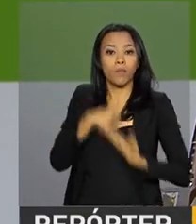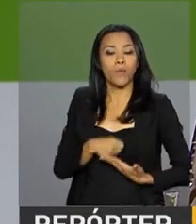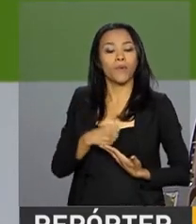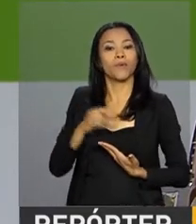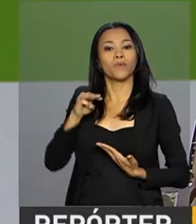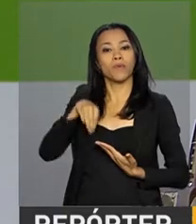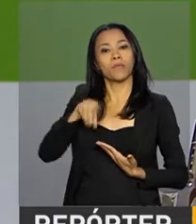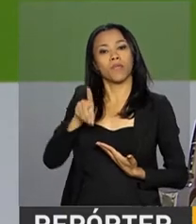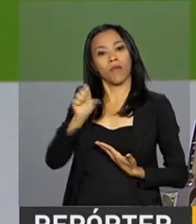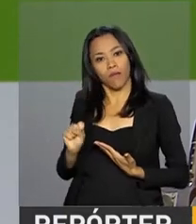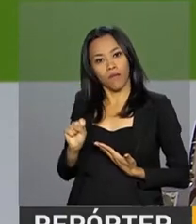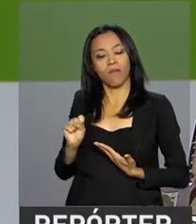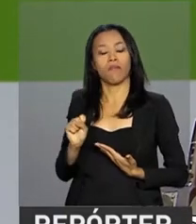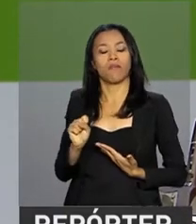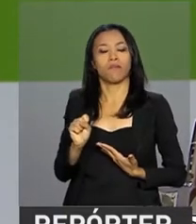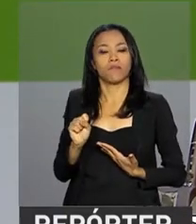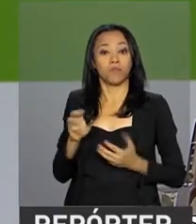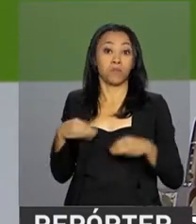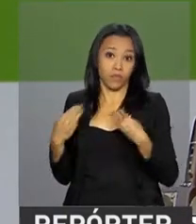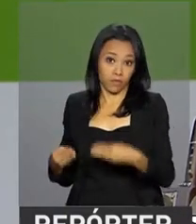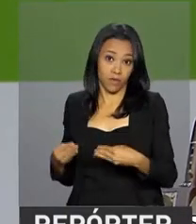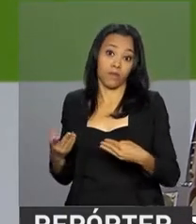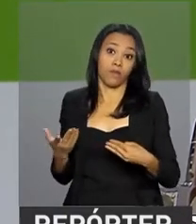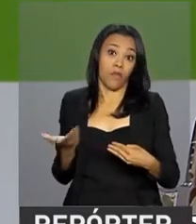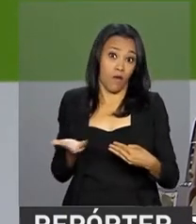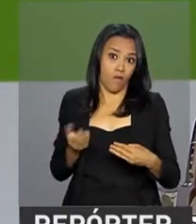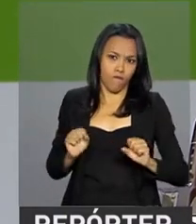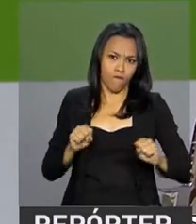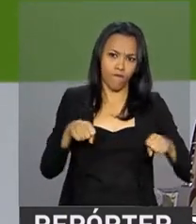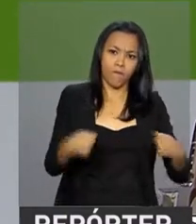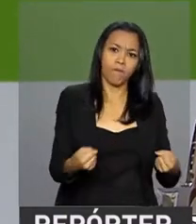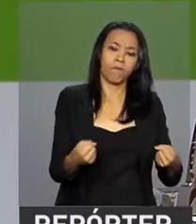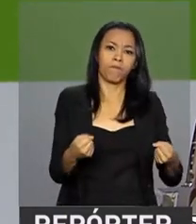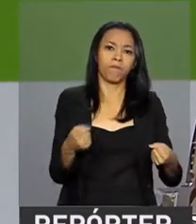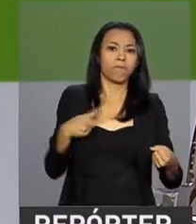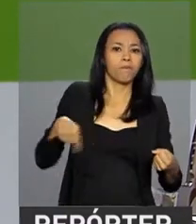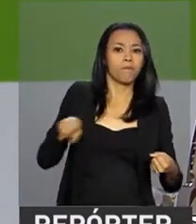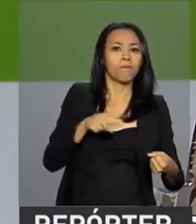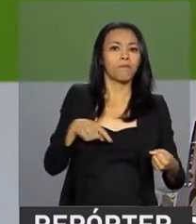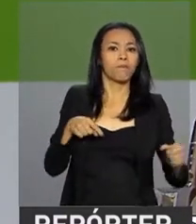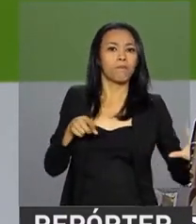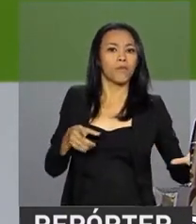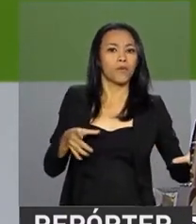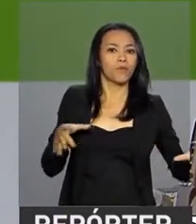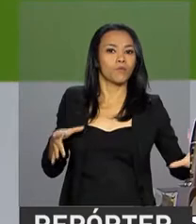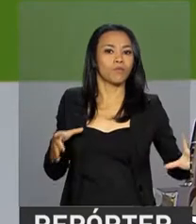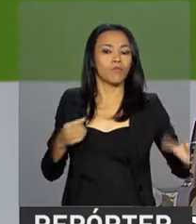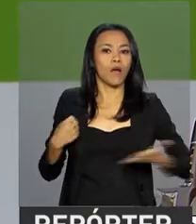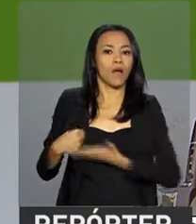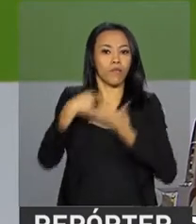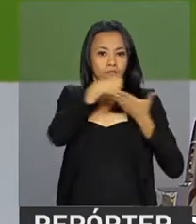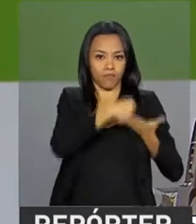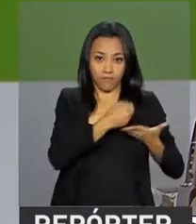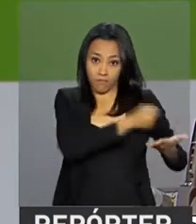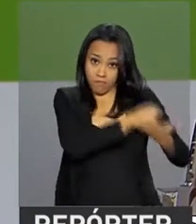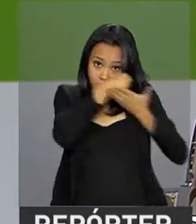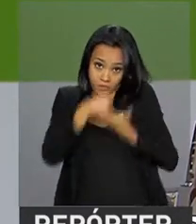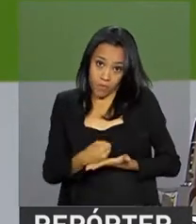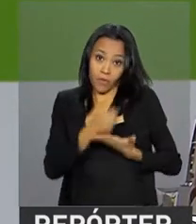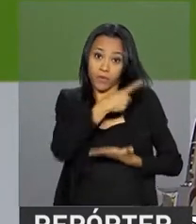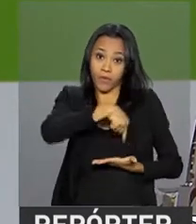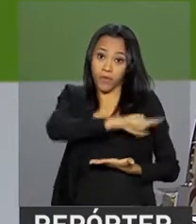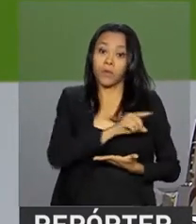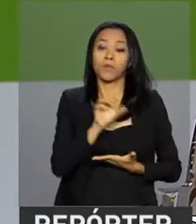do Planejamento, agora fortalecido pela equipe do SEBRAE, nós temos a meta deste ano,